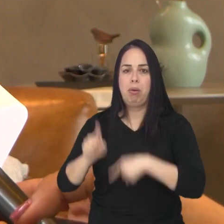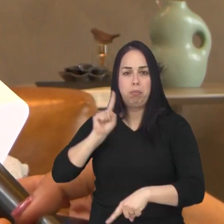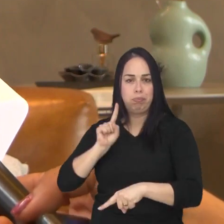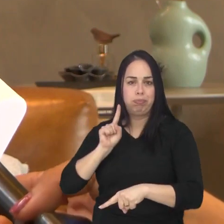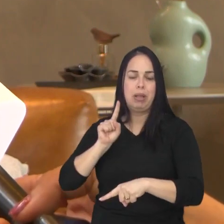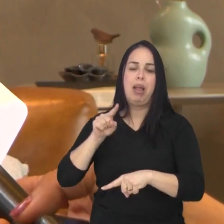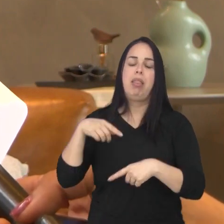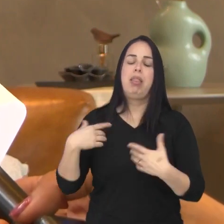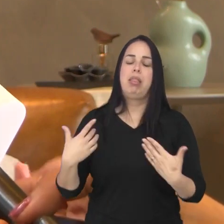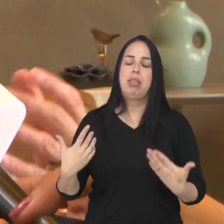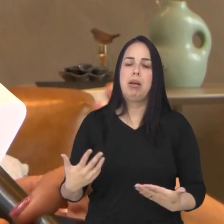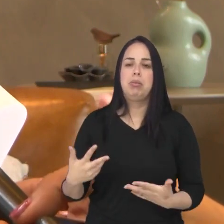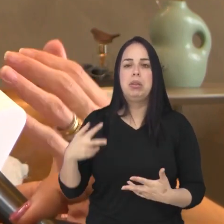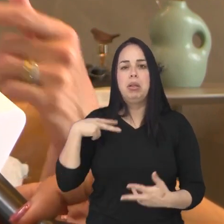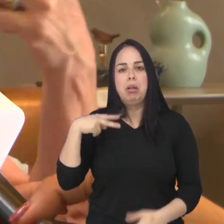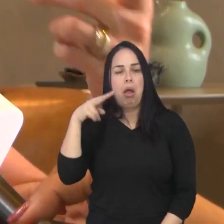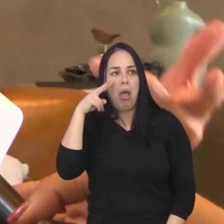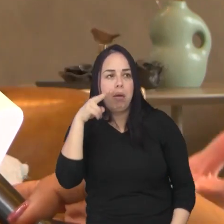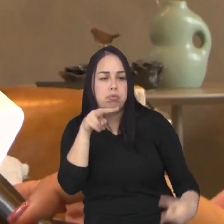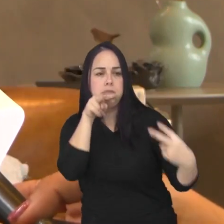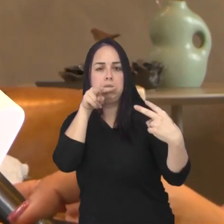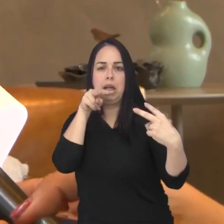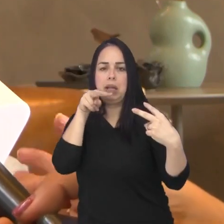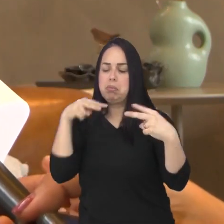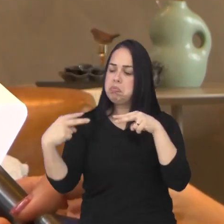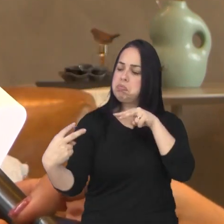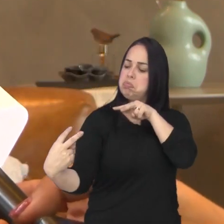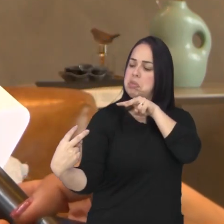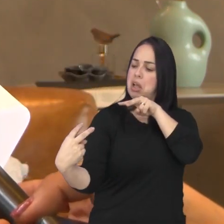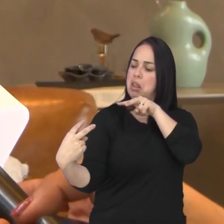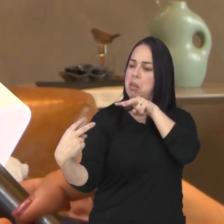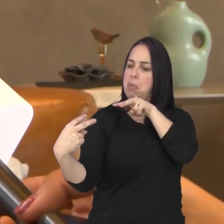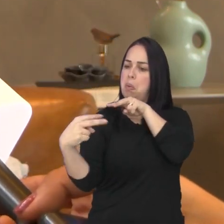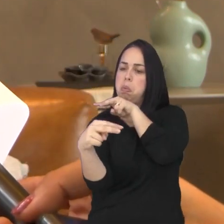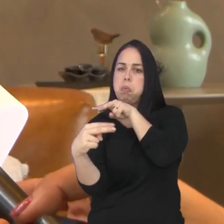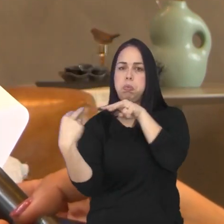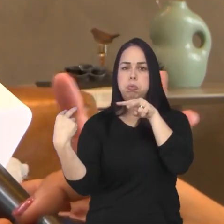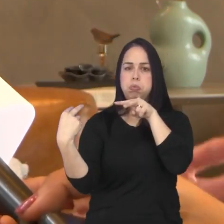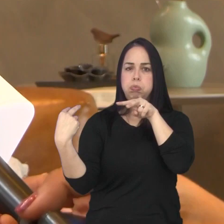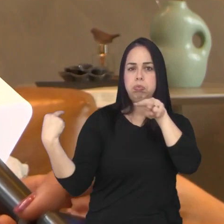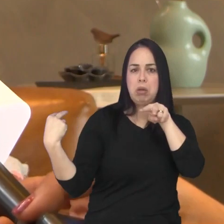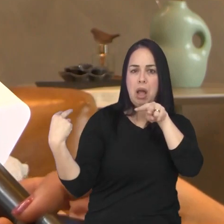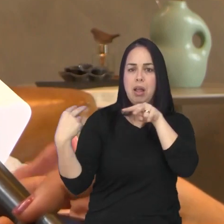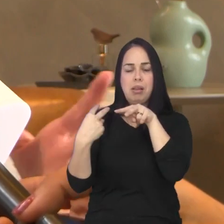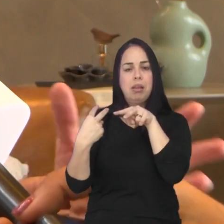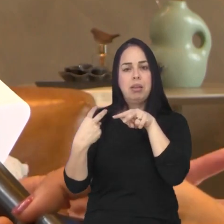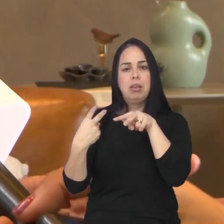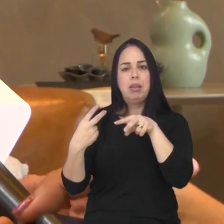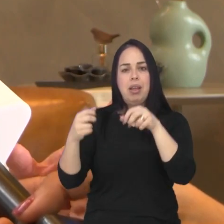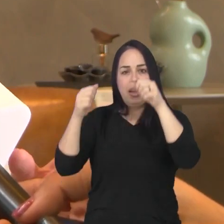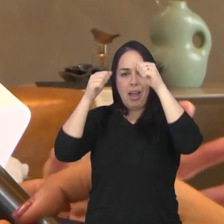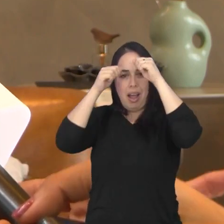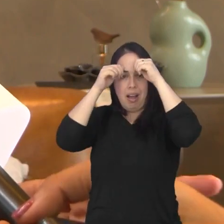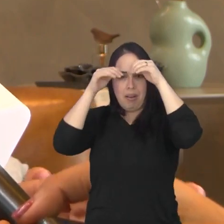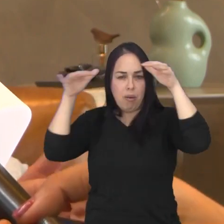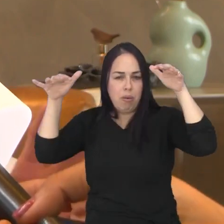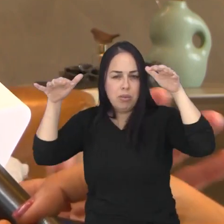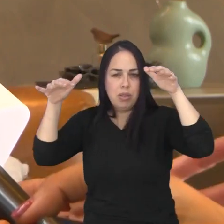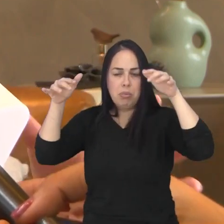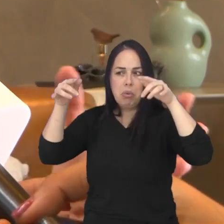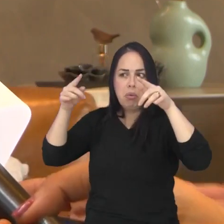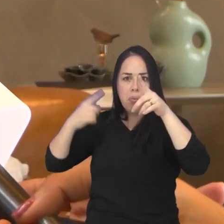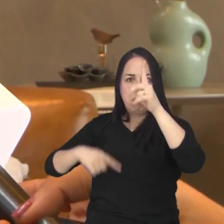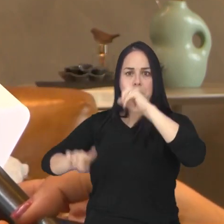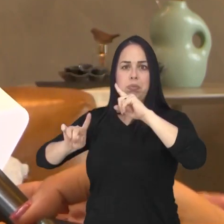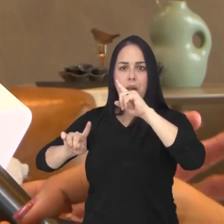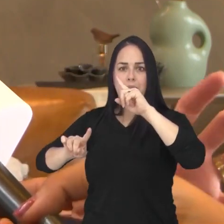fala. Ele tinha um olhar de olho no olho e ele perdeu, né? Então, isso a gente chama de autismo regressivo,